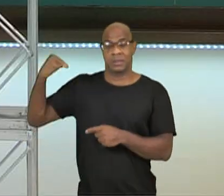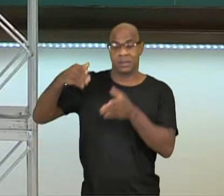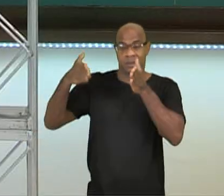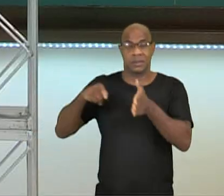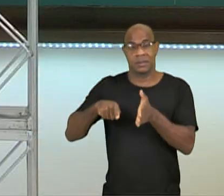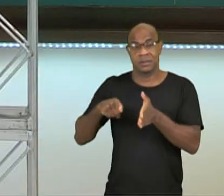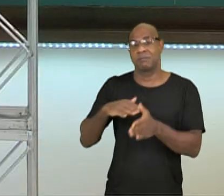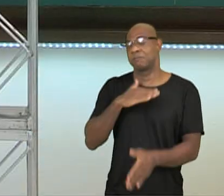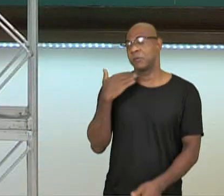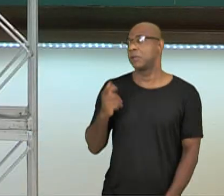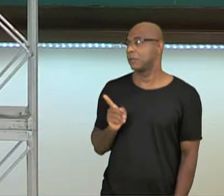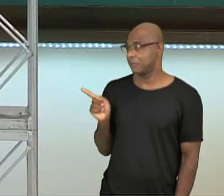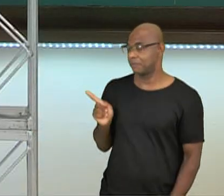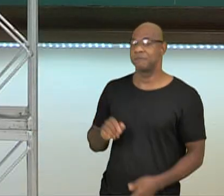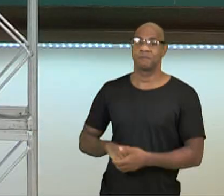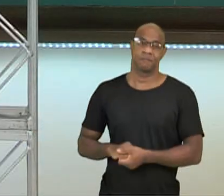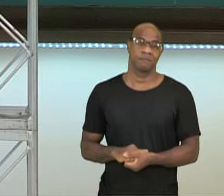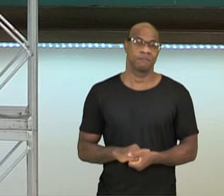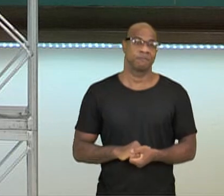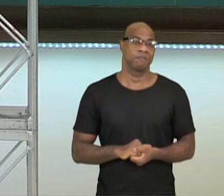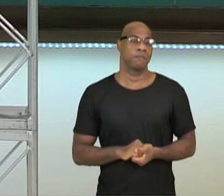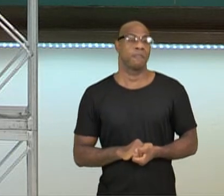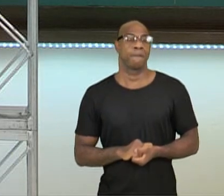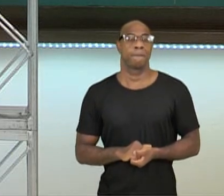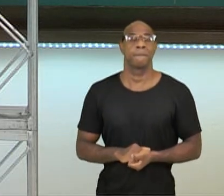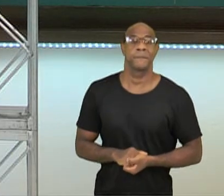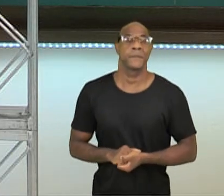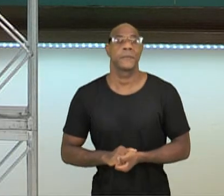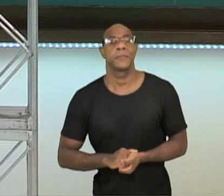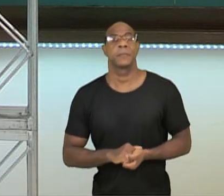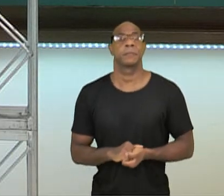morrer. Triste.